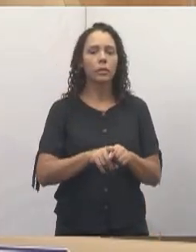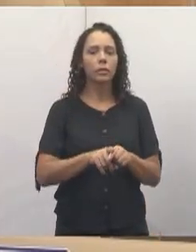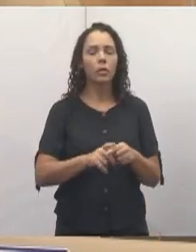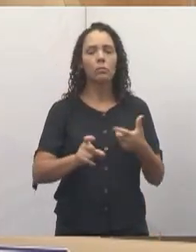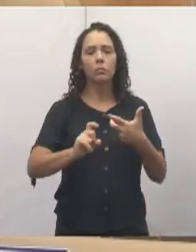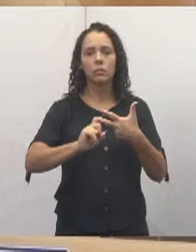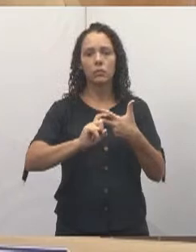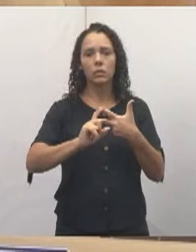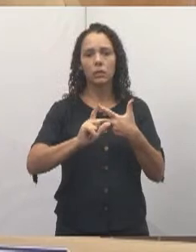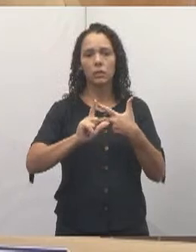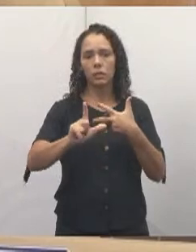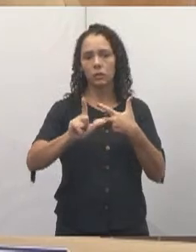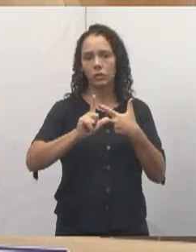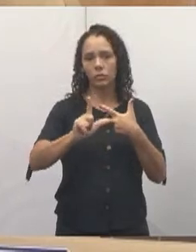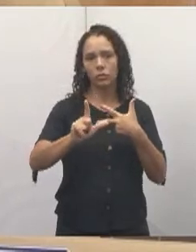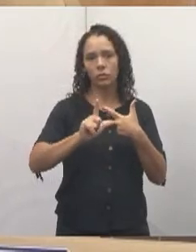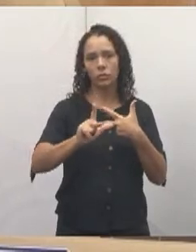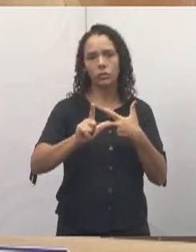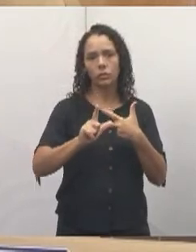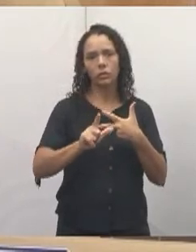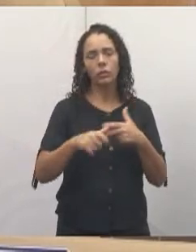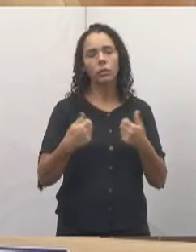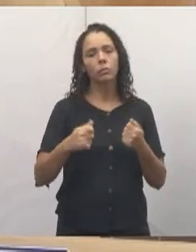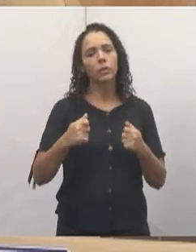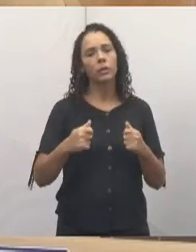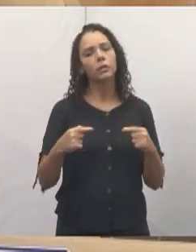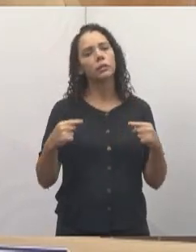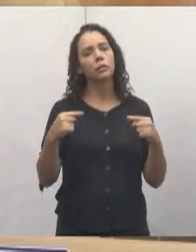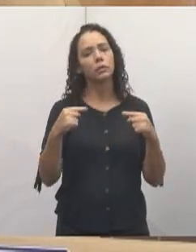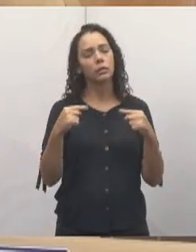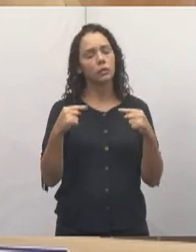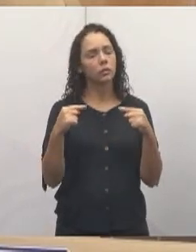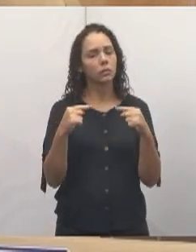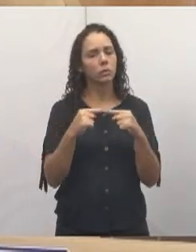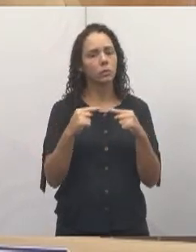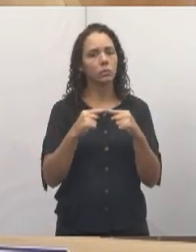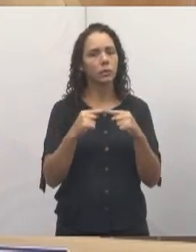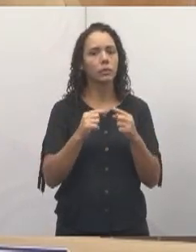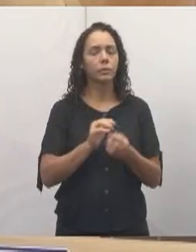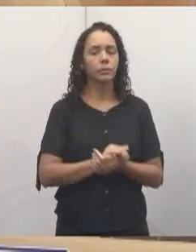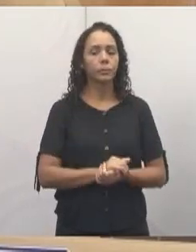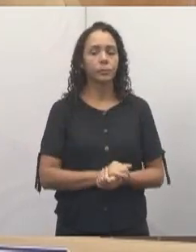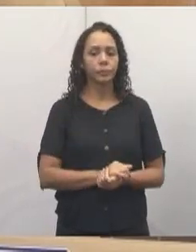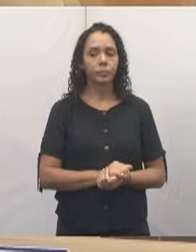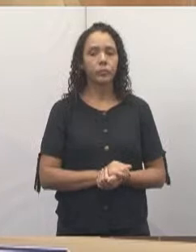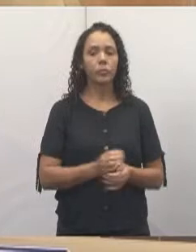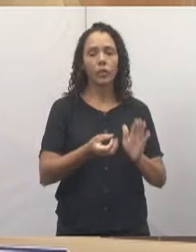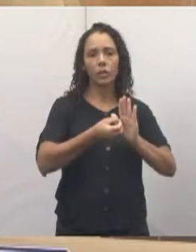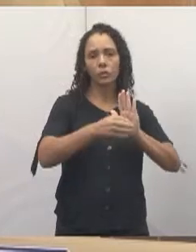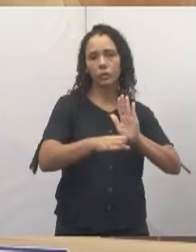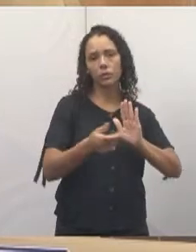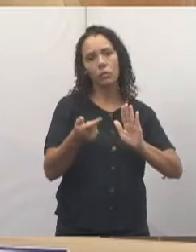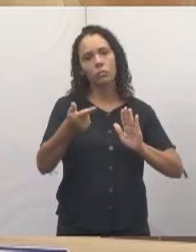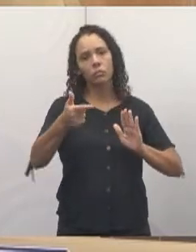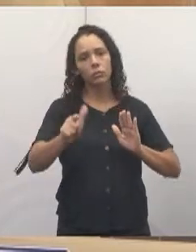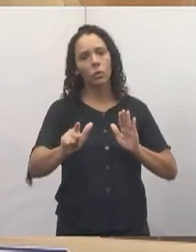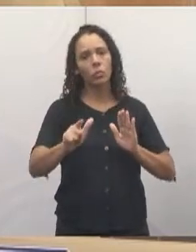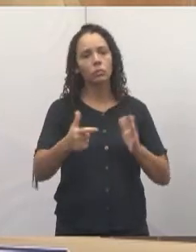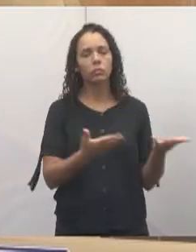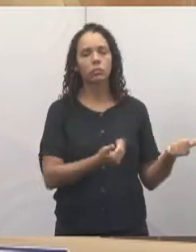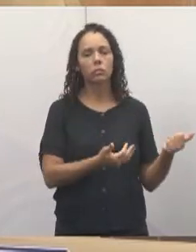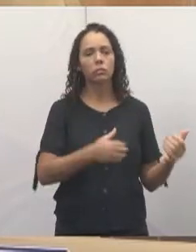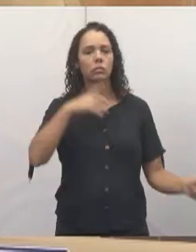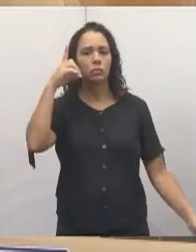Legislativo, devendo contemplar de forma abrangente a categoria, com indicação, entre outros, de jovens advogados